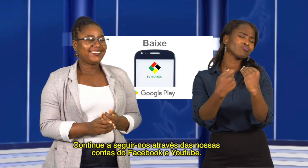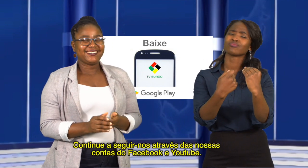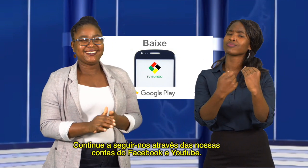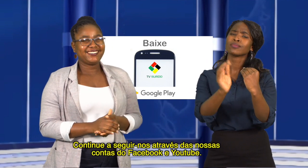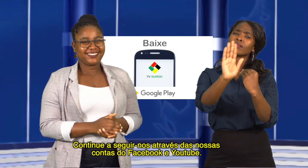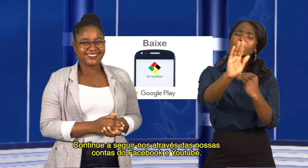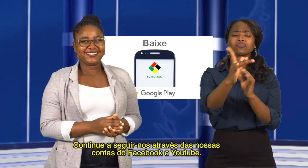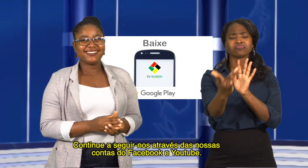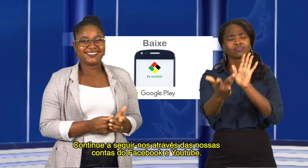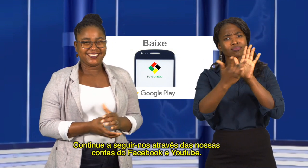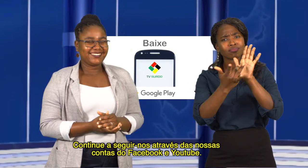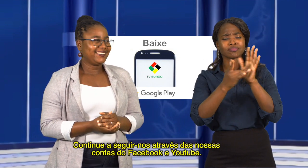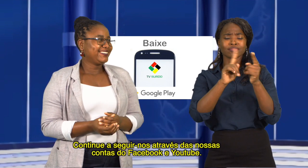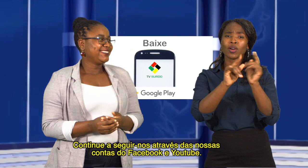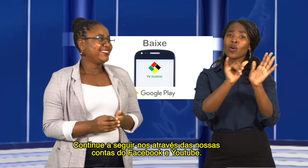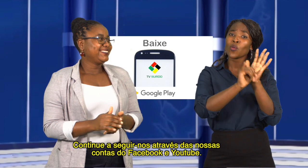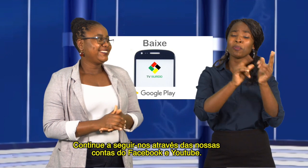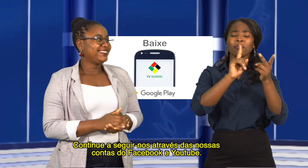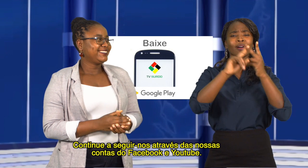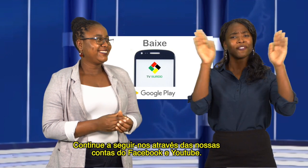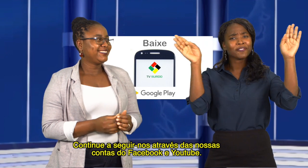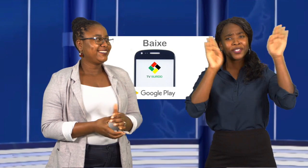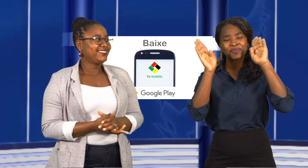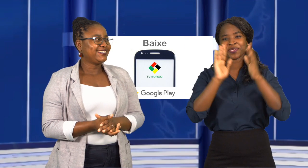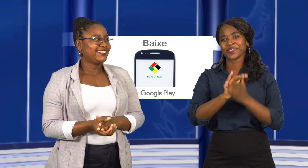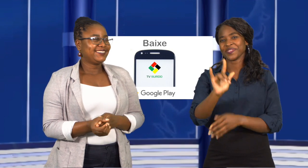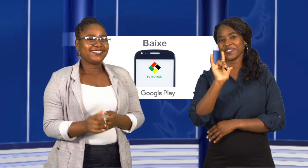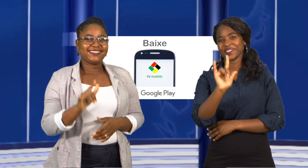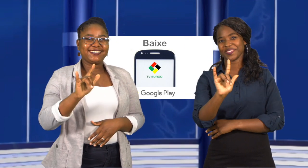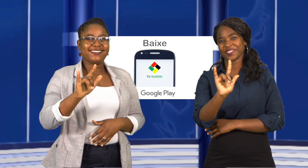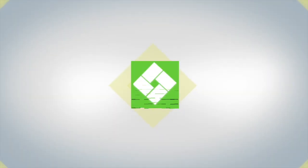Continue a seguir-nos através das nossas contas Facebook e Youtube.